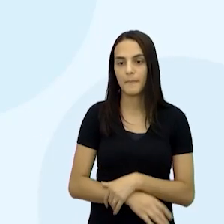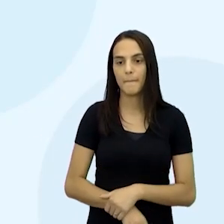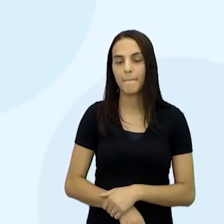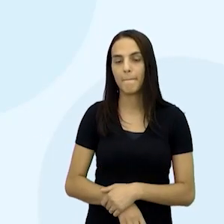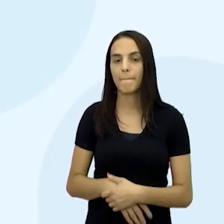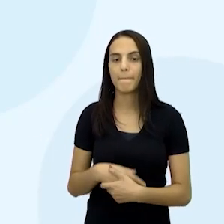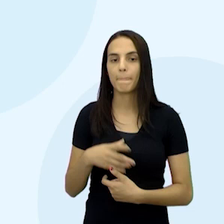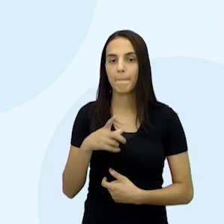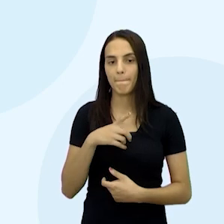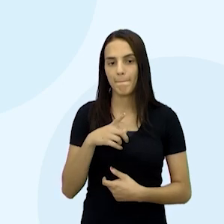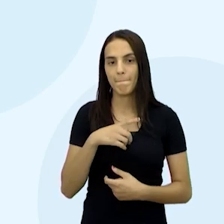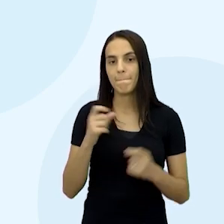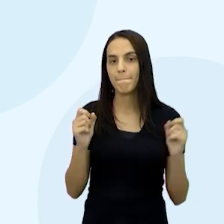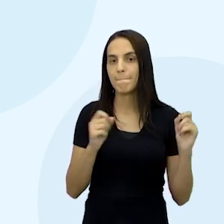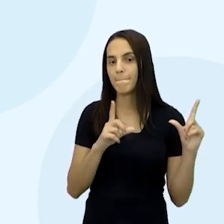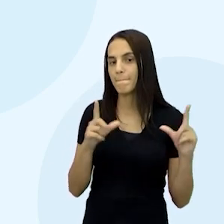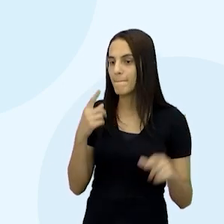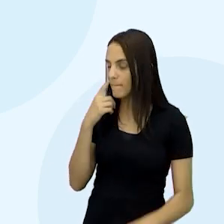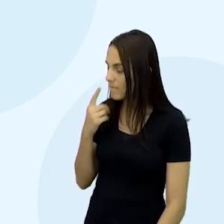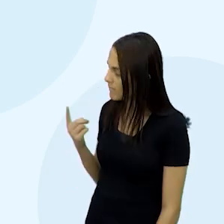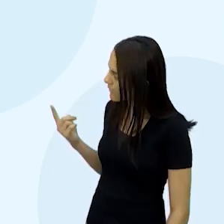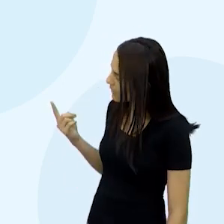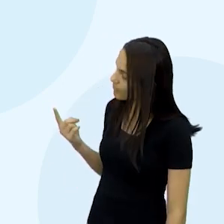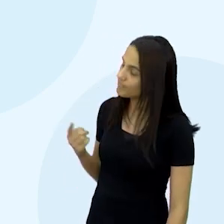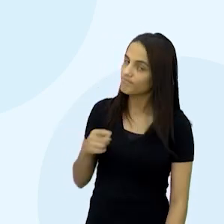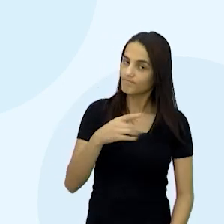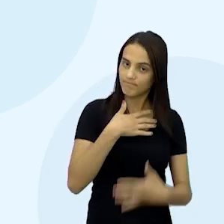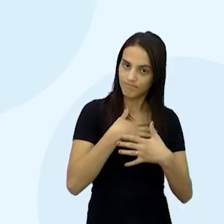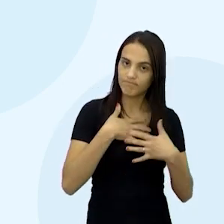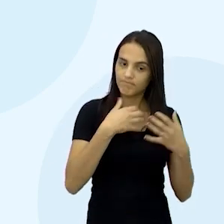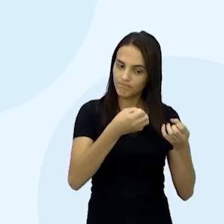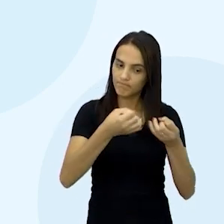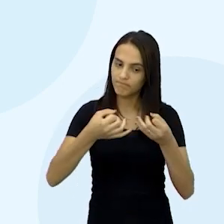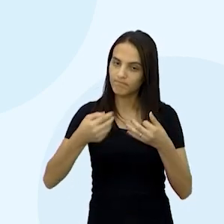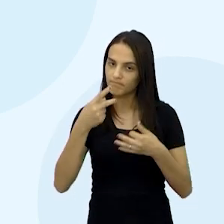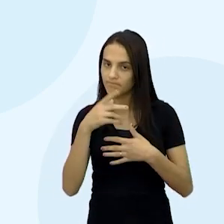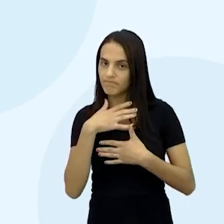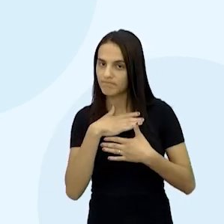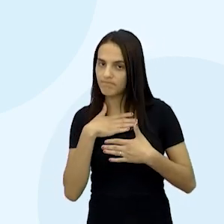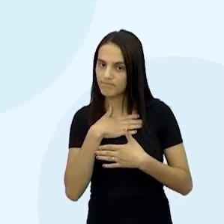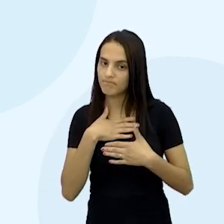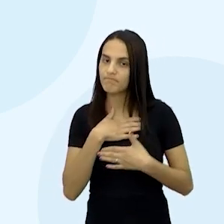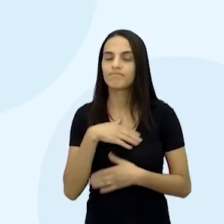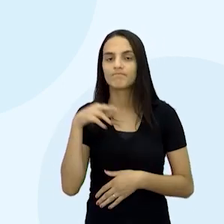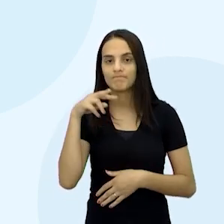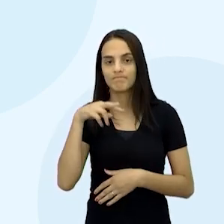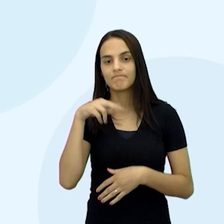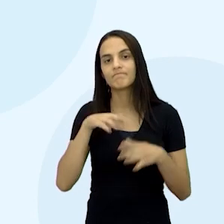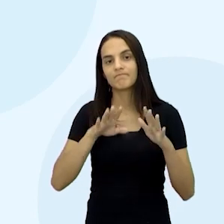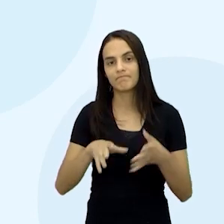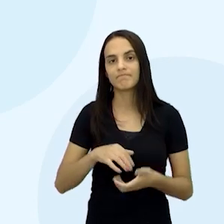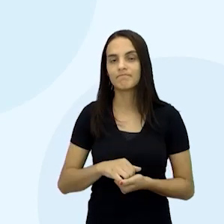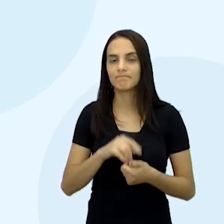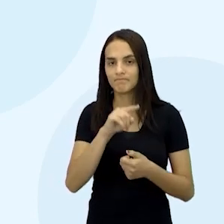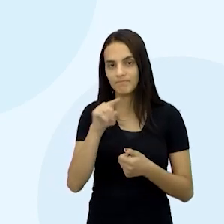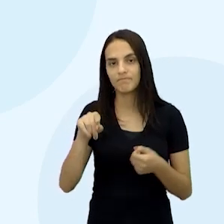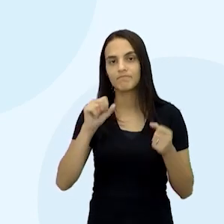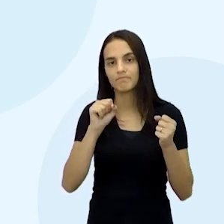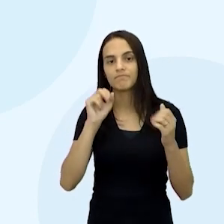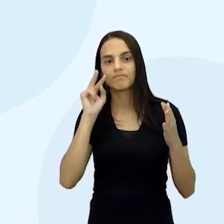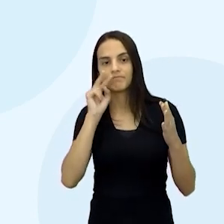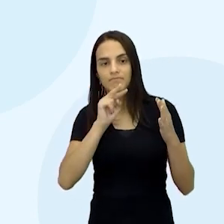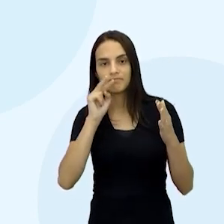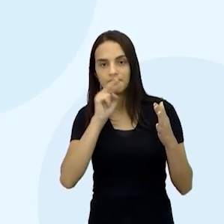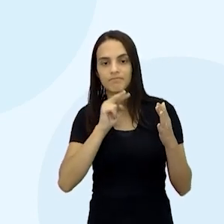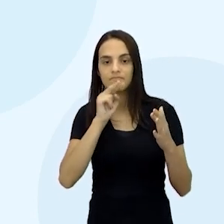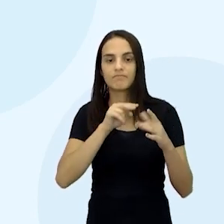Tem aí na tela aí, conte para a gente o que achou da aula, né? Que acabou aí de assistir, né? Vocês podem estar aí